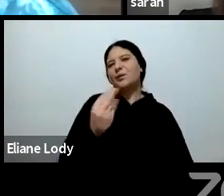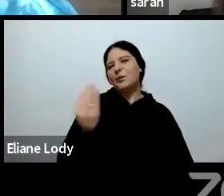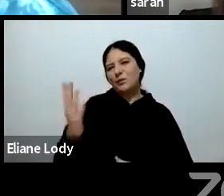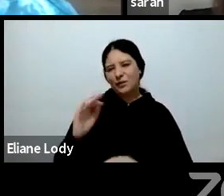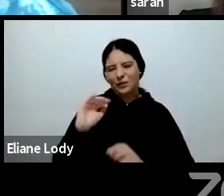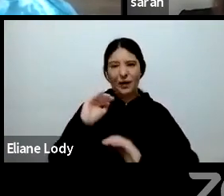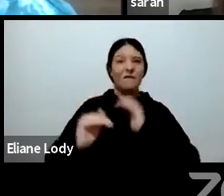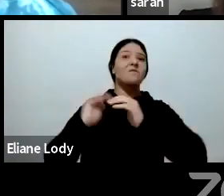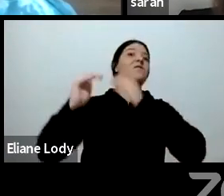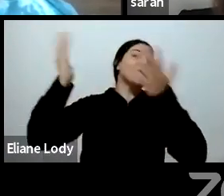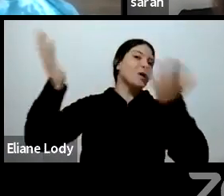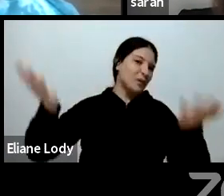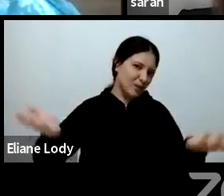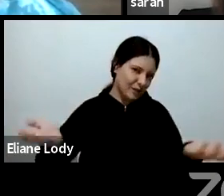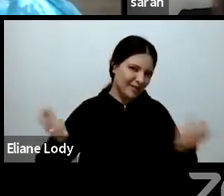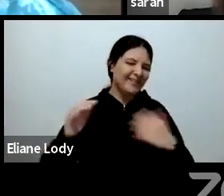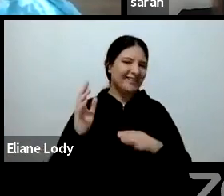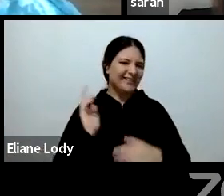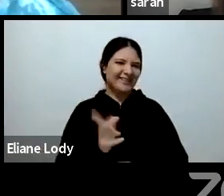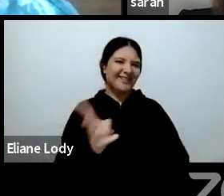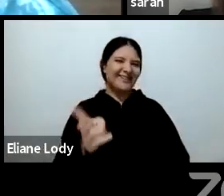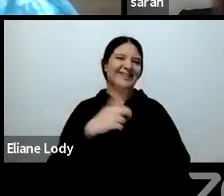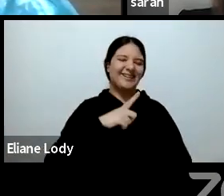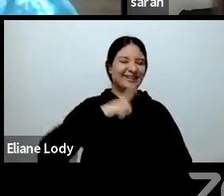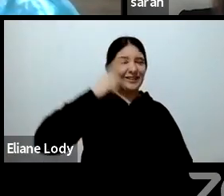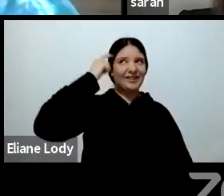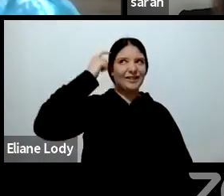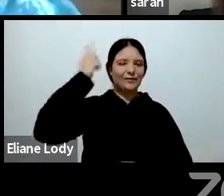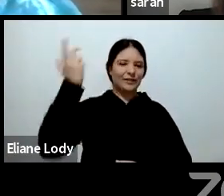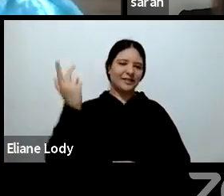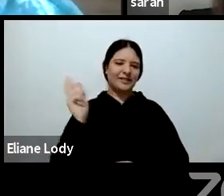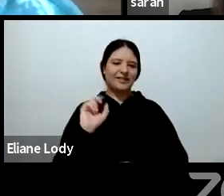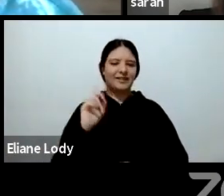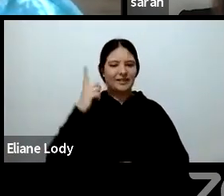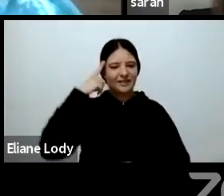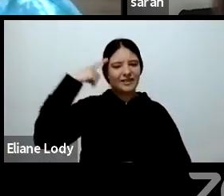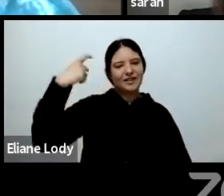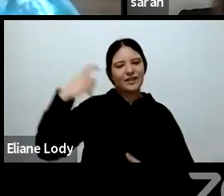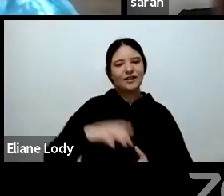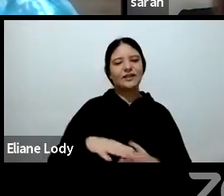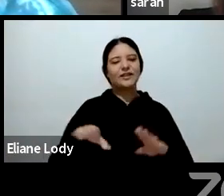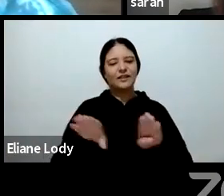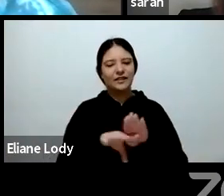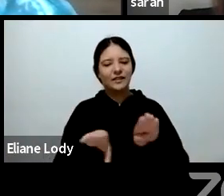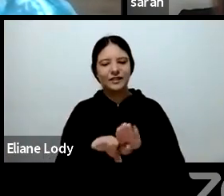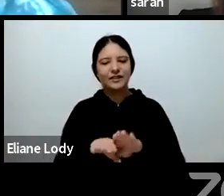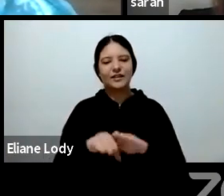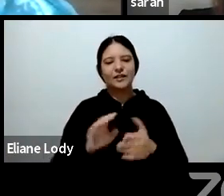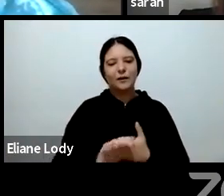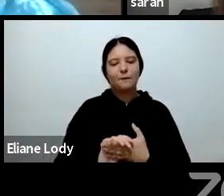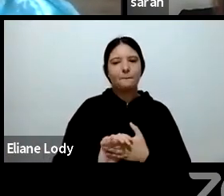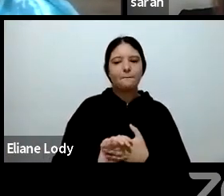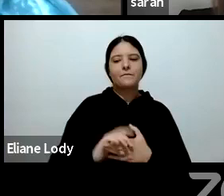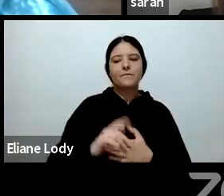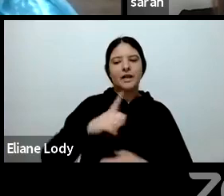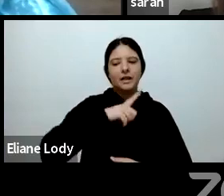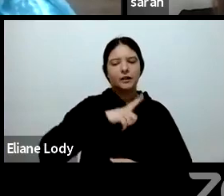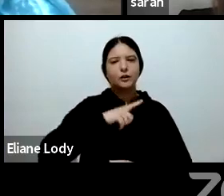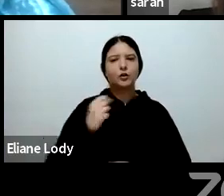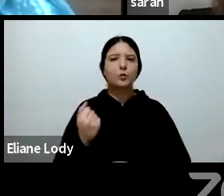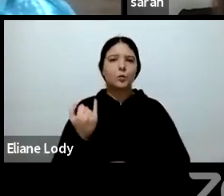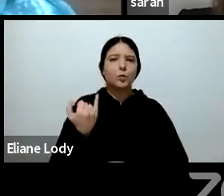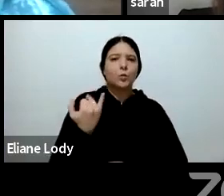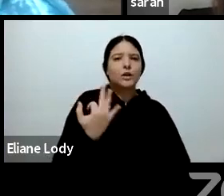né? A gente tem um pouco essa ideia, né? E aí, o volume, né, ele tenta trazer